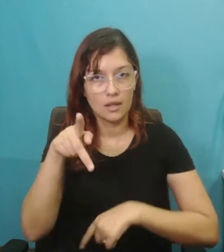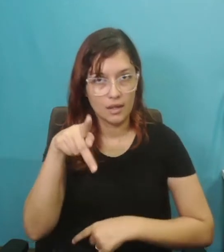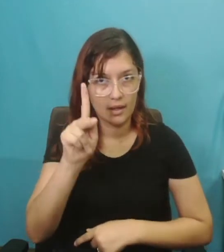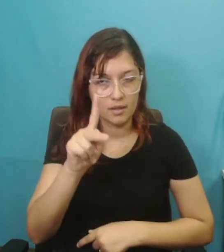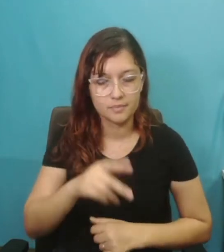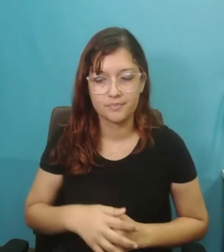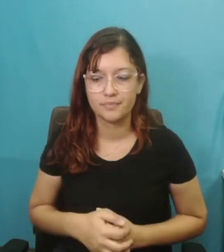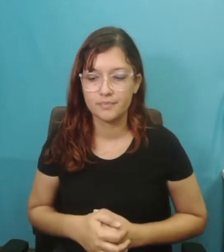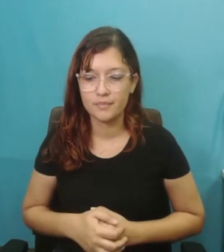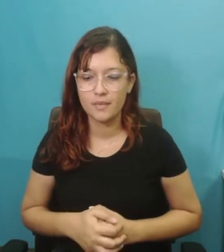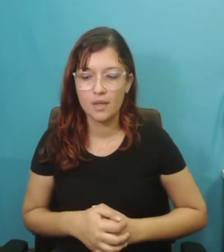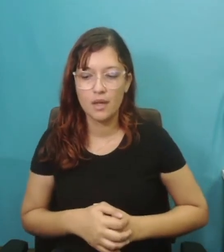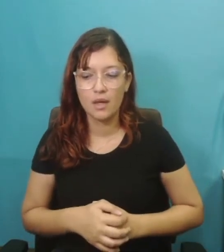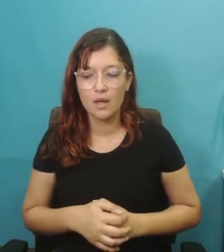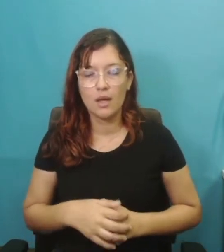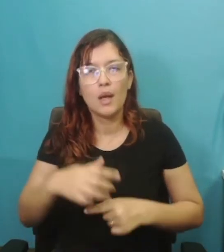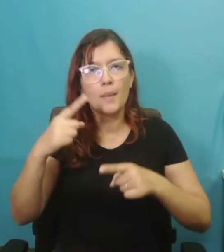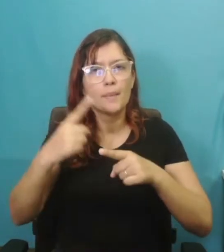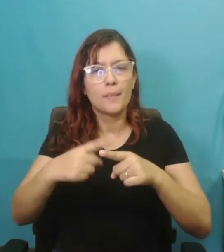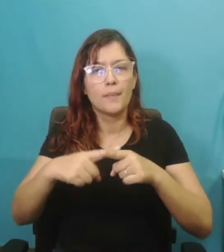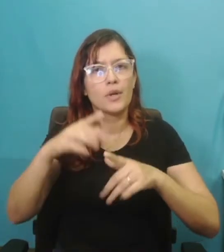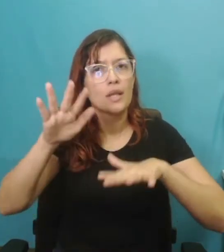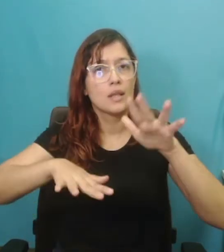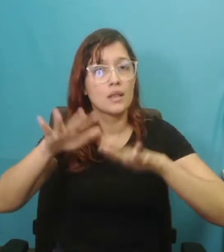Que é representado pela letra K.